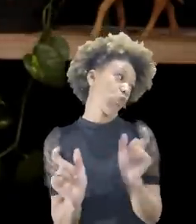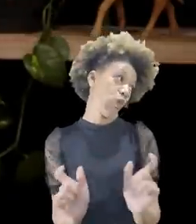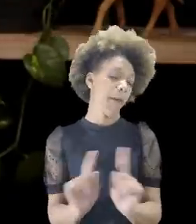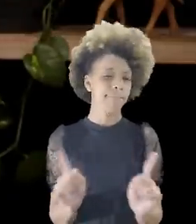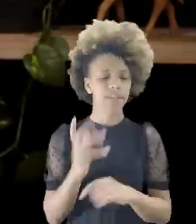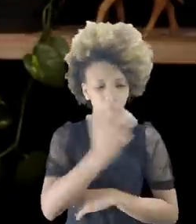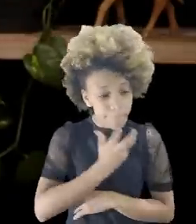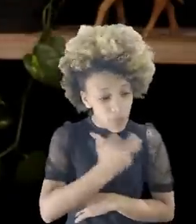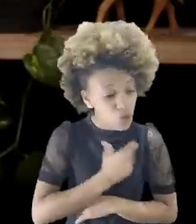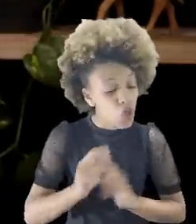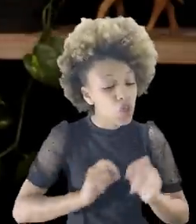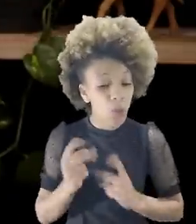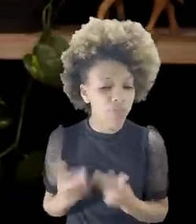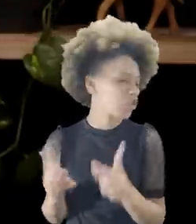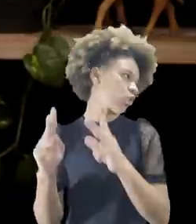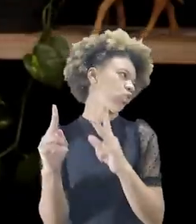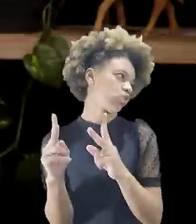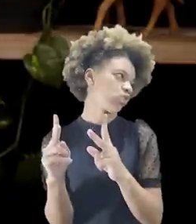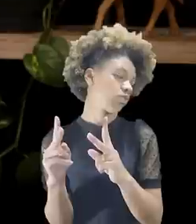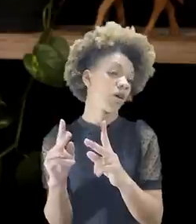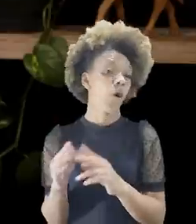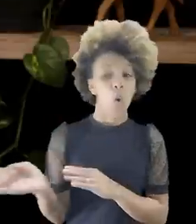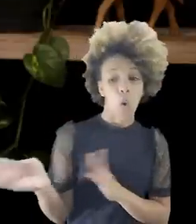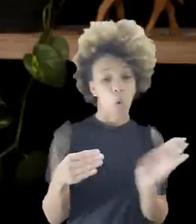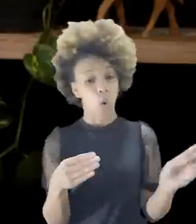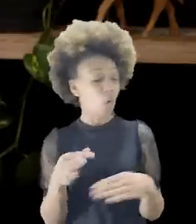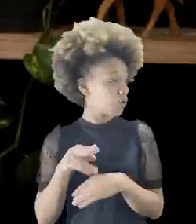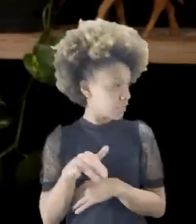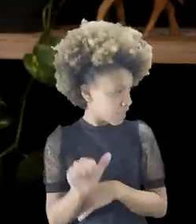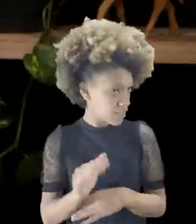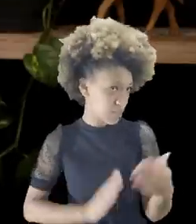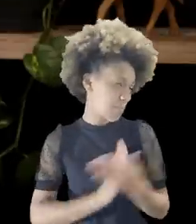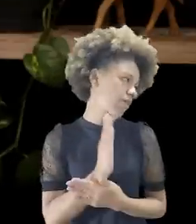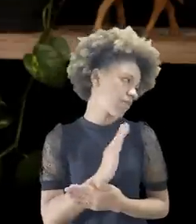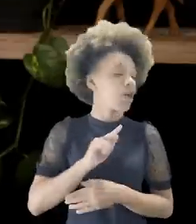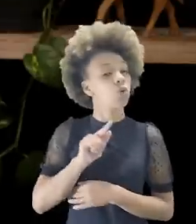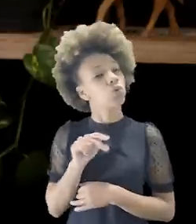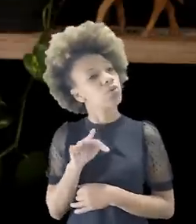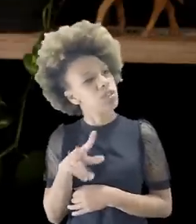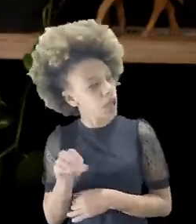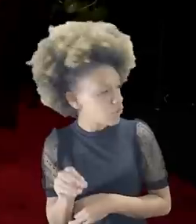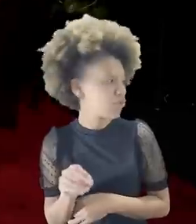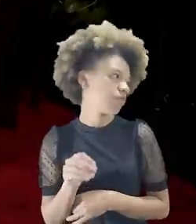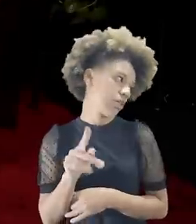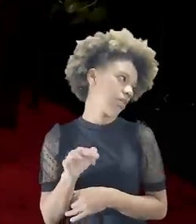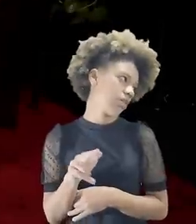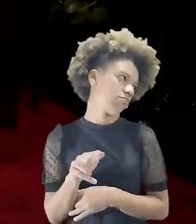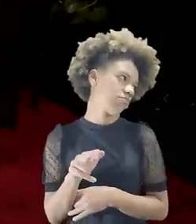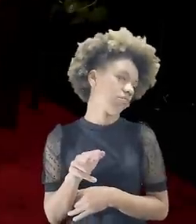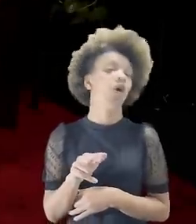é muito apaixonado pela pelo vitorioso tanto que o o tênis ele passa o basquete em algum momento que o Gustavo que tem o grande vencedor